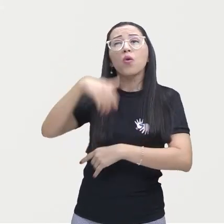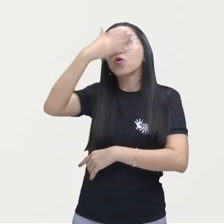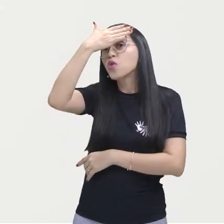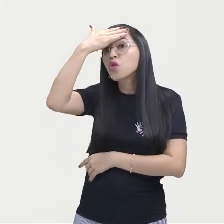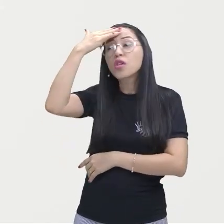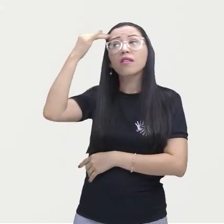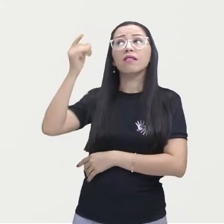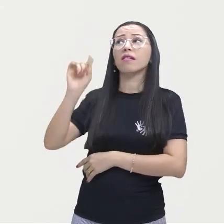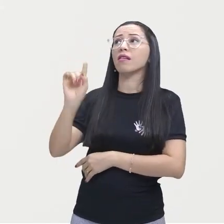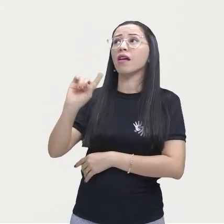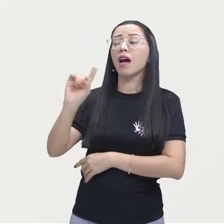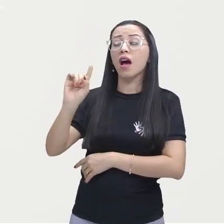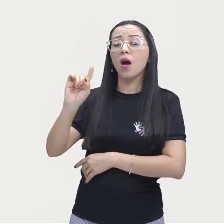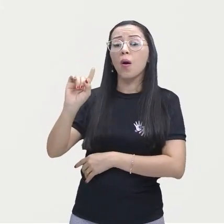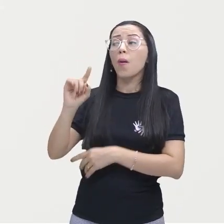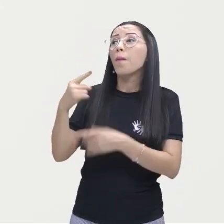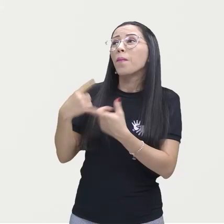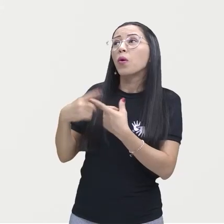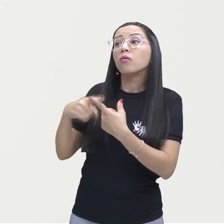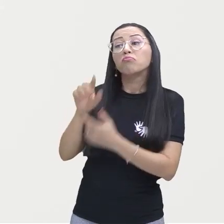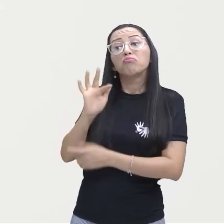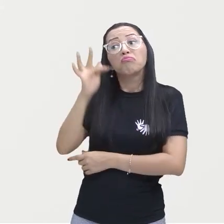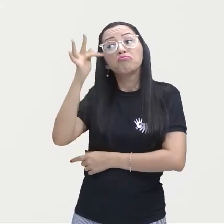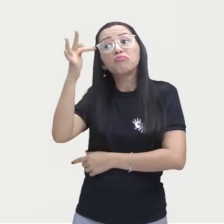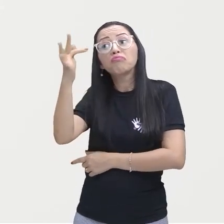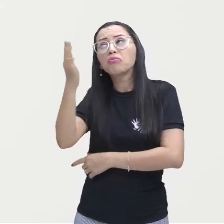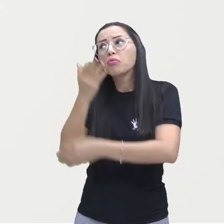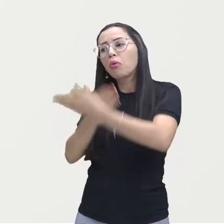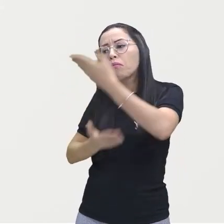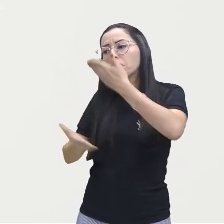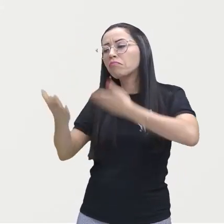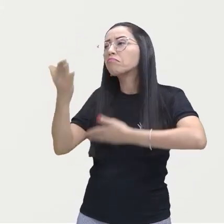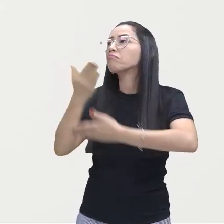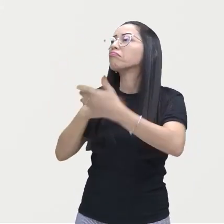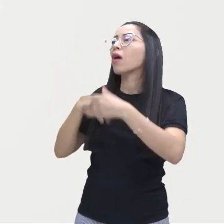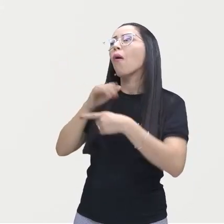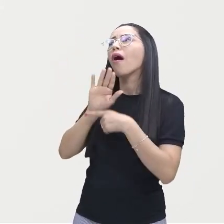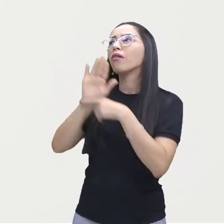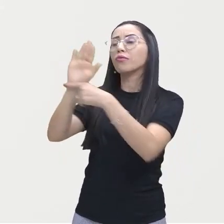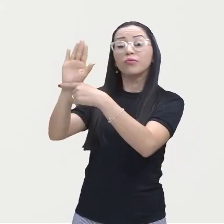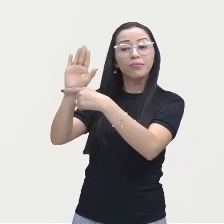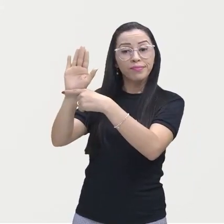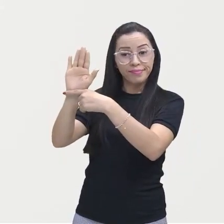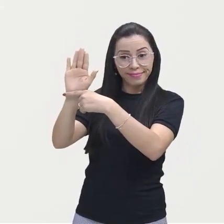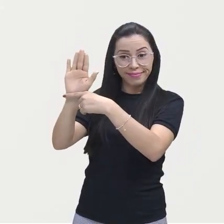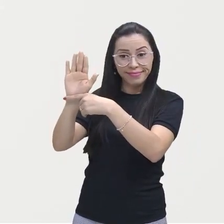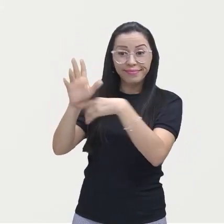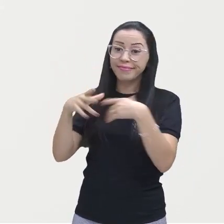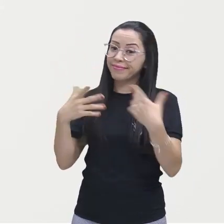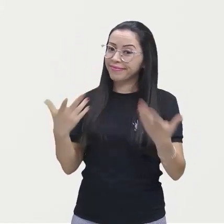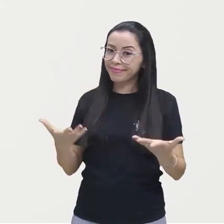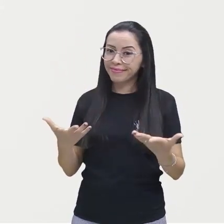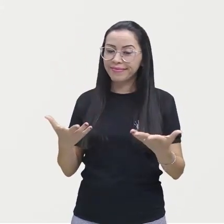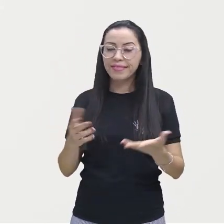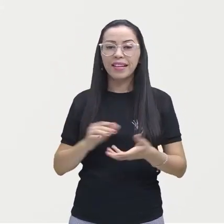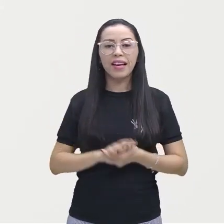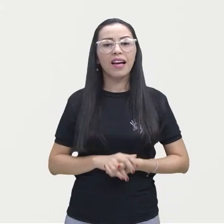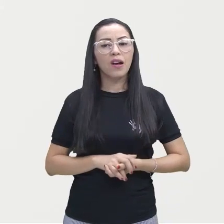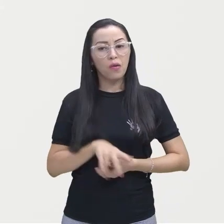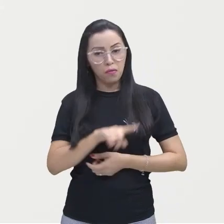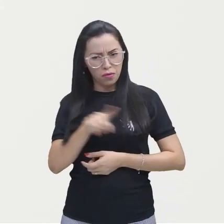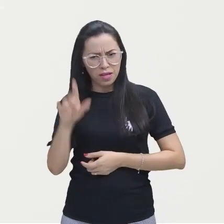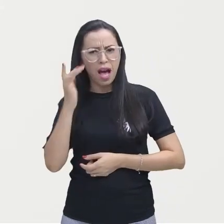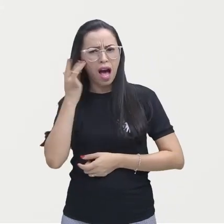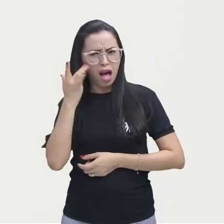esquecerei. Quem sabe se um dia não precisarás de mim. Será que o ratinho falou isso para